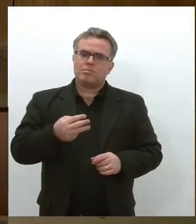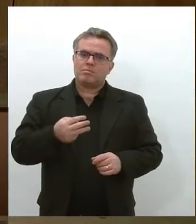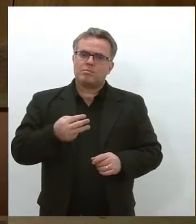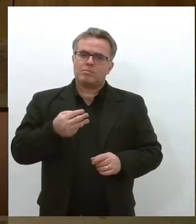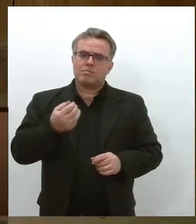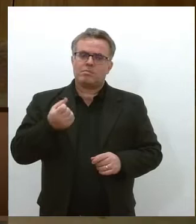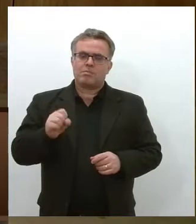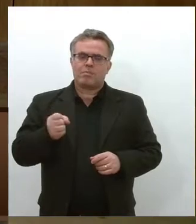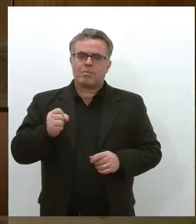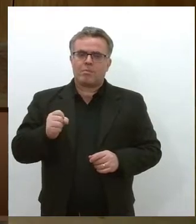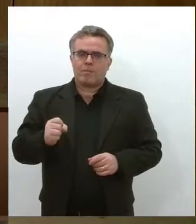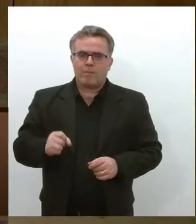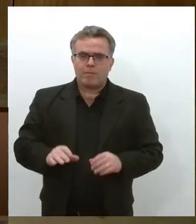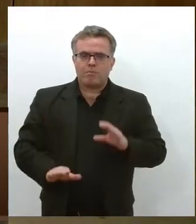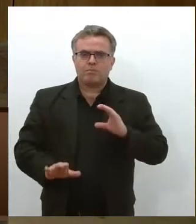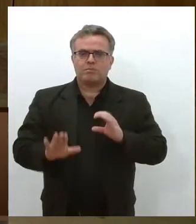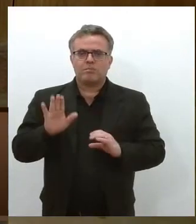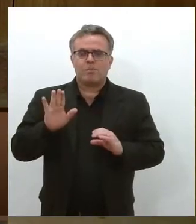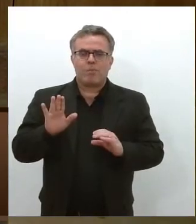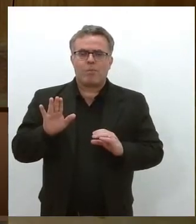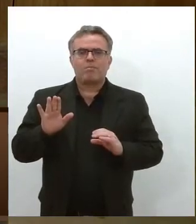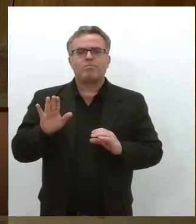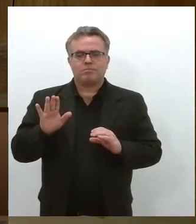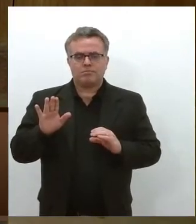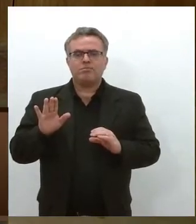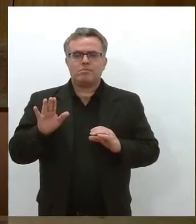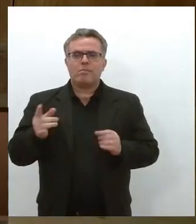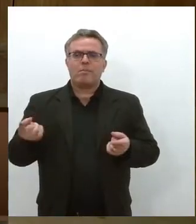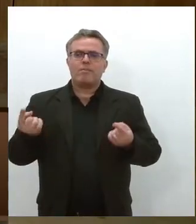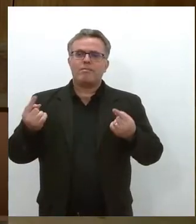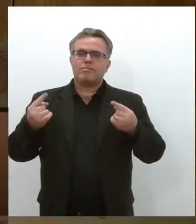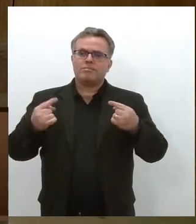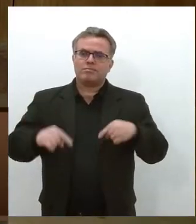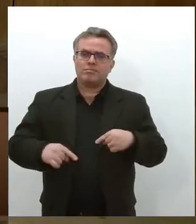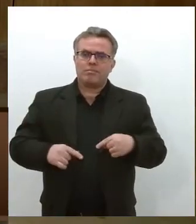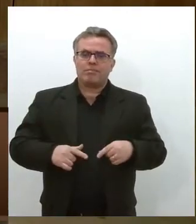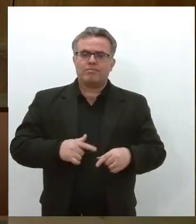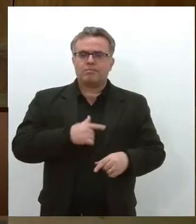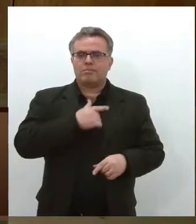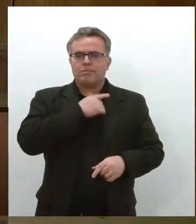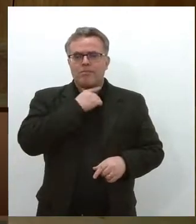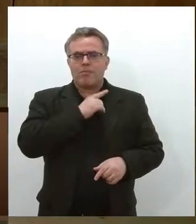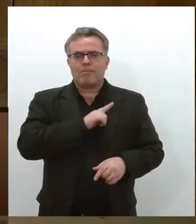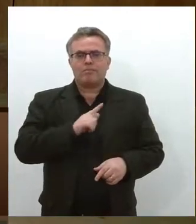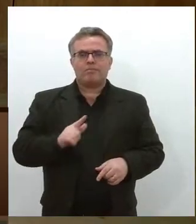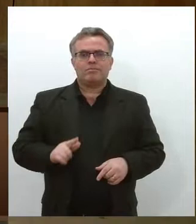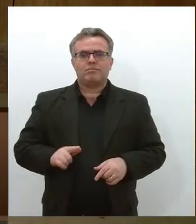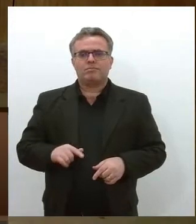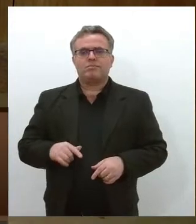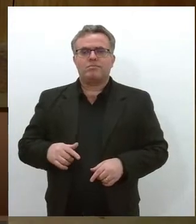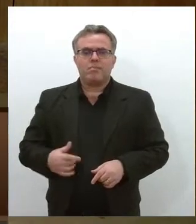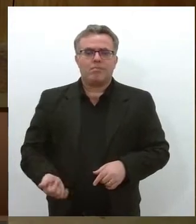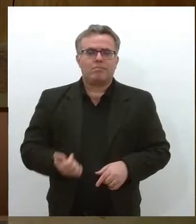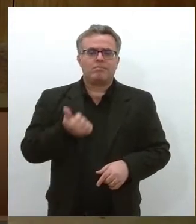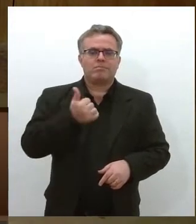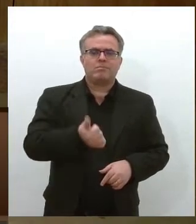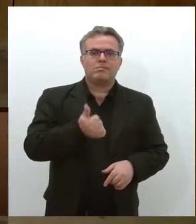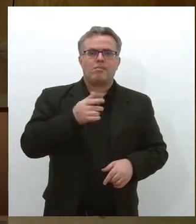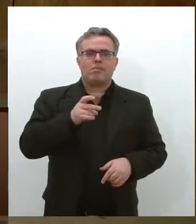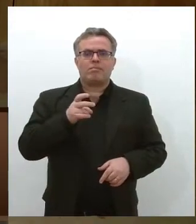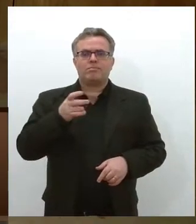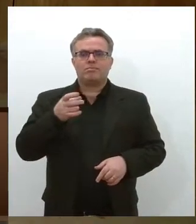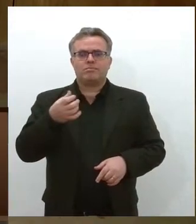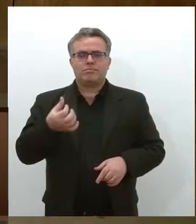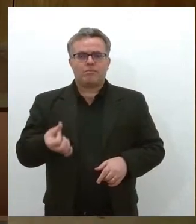38 candidatas à frente da disputa por um cargo a governo do estado contra 186